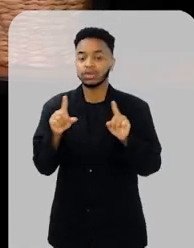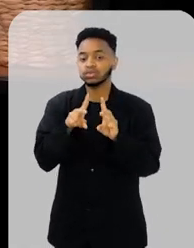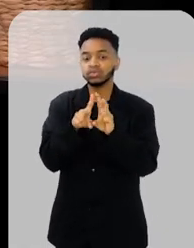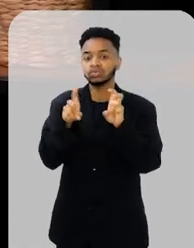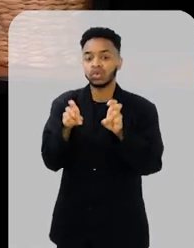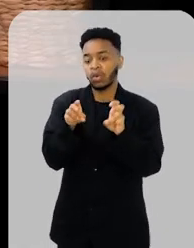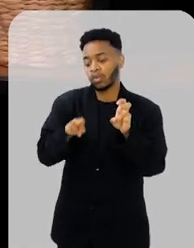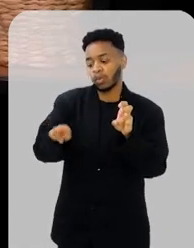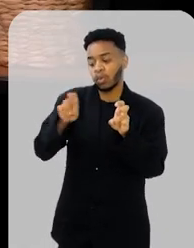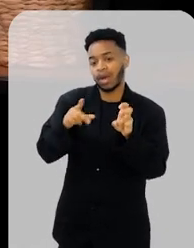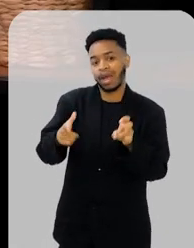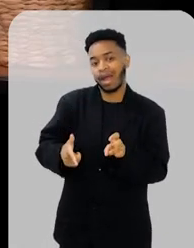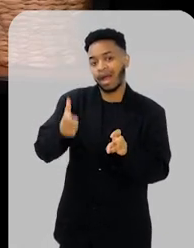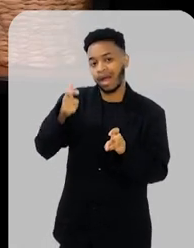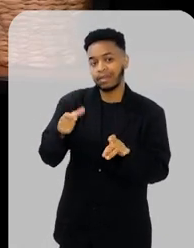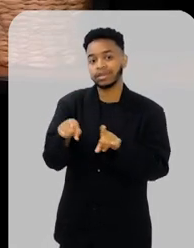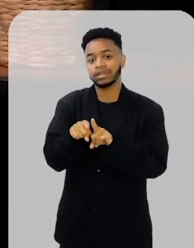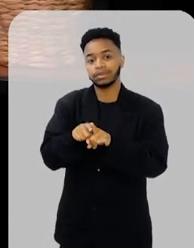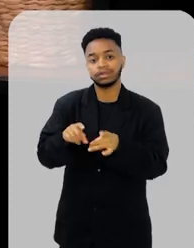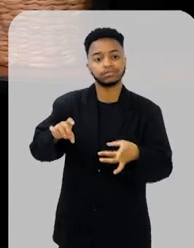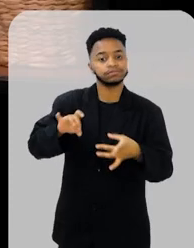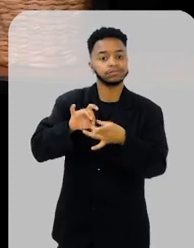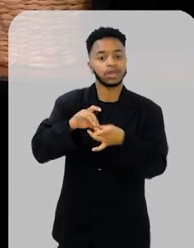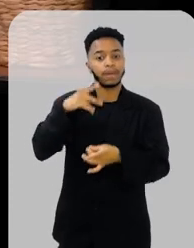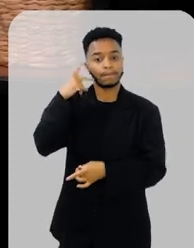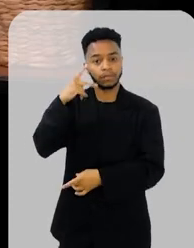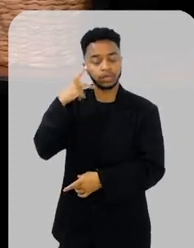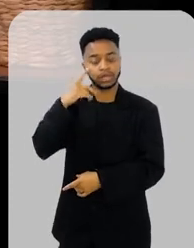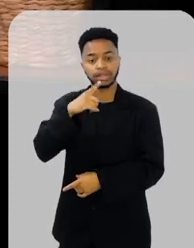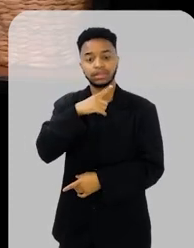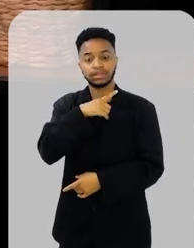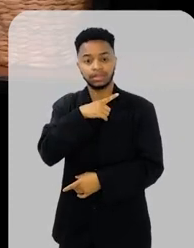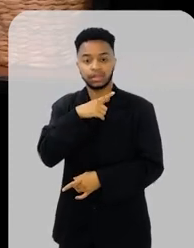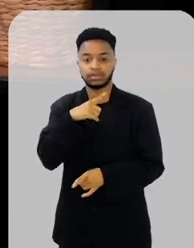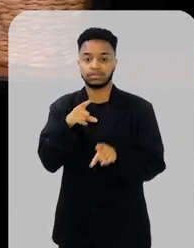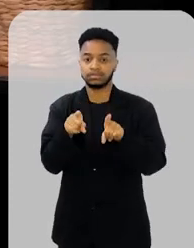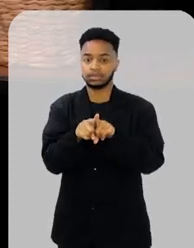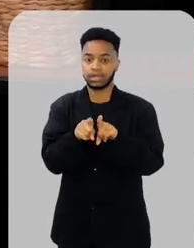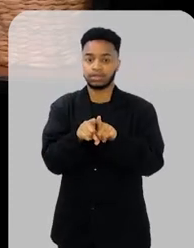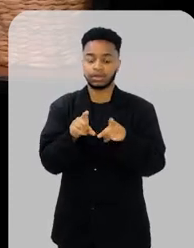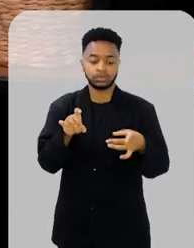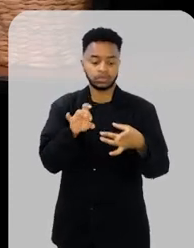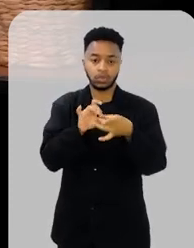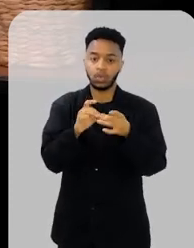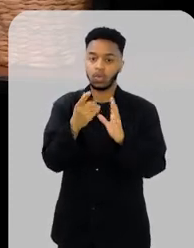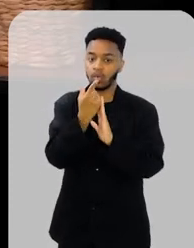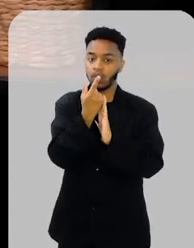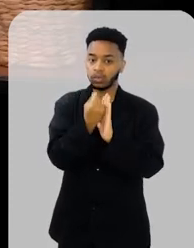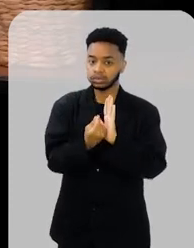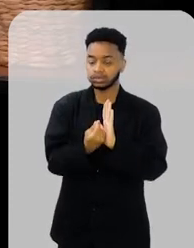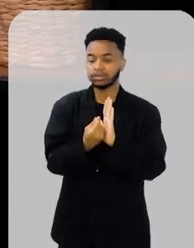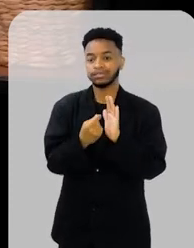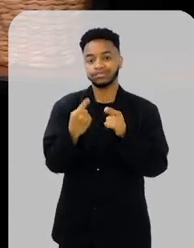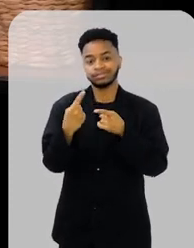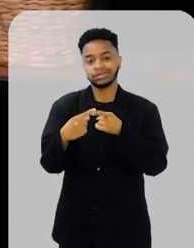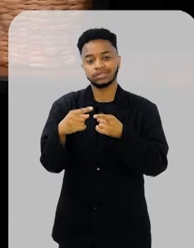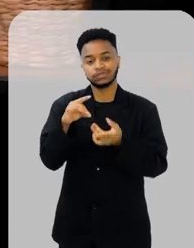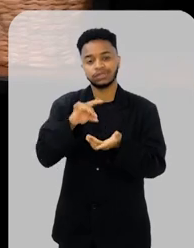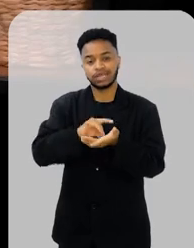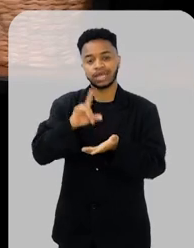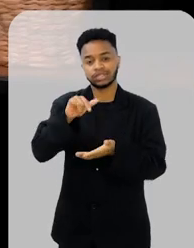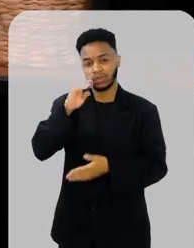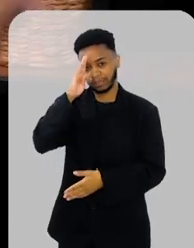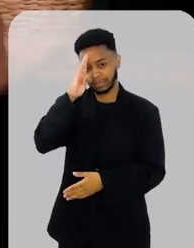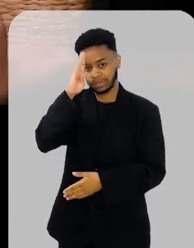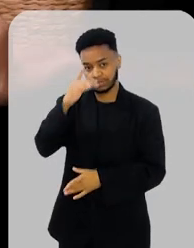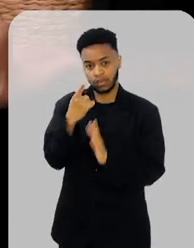a questão do armamento, né, e dentro dessa política, a gente tem também, dentro desse orçamento, porque